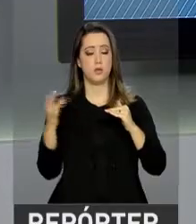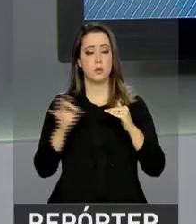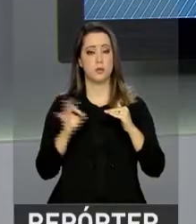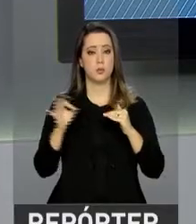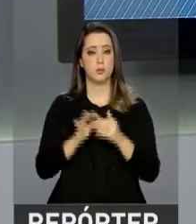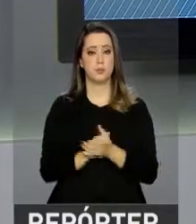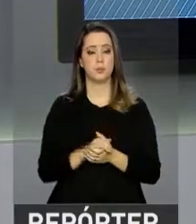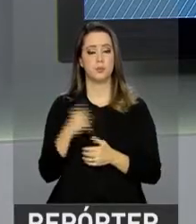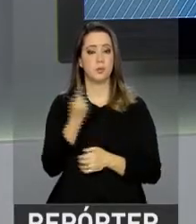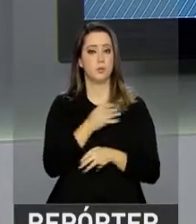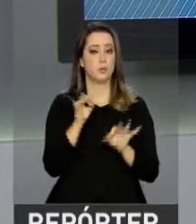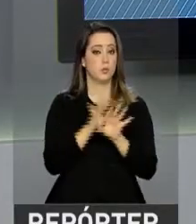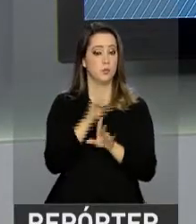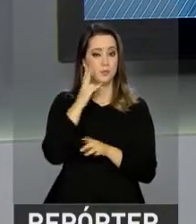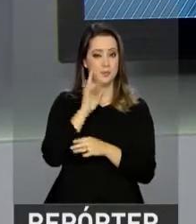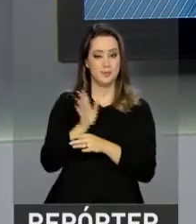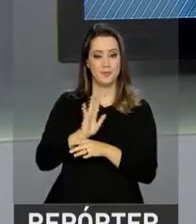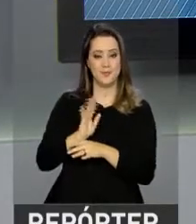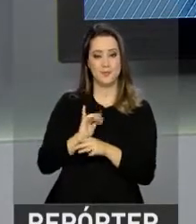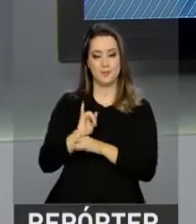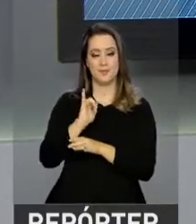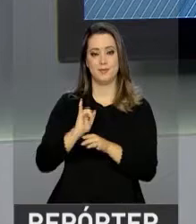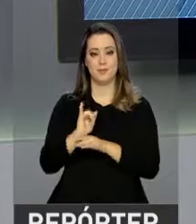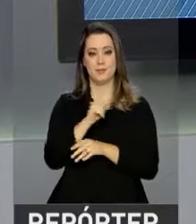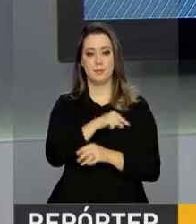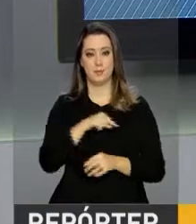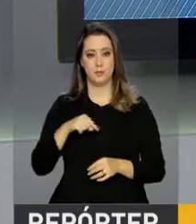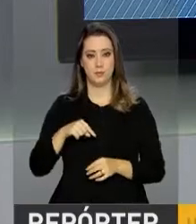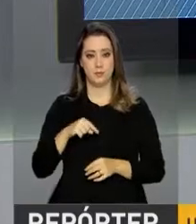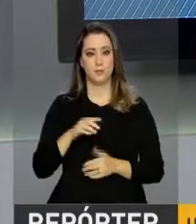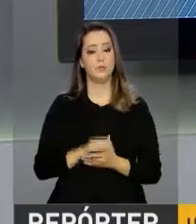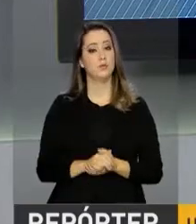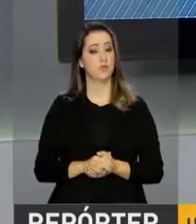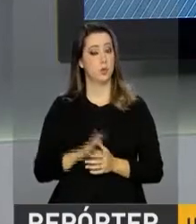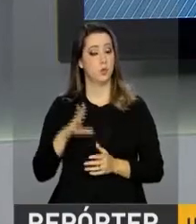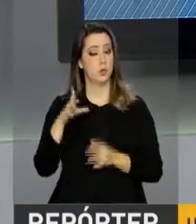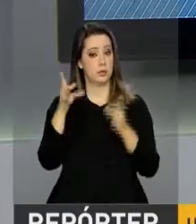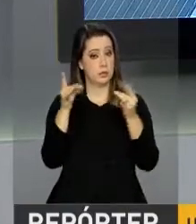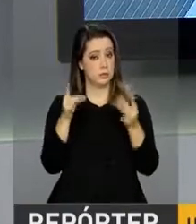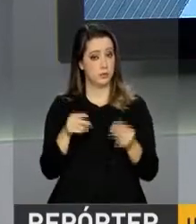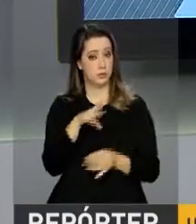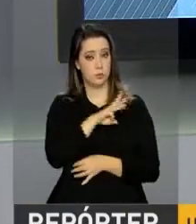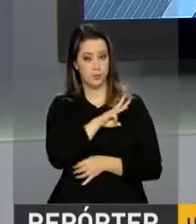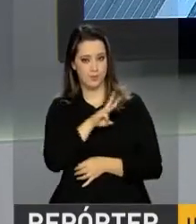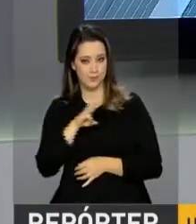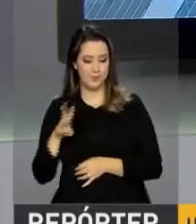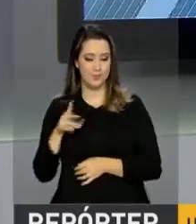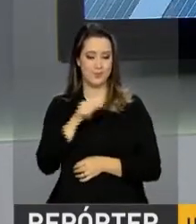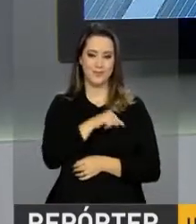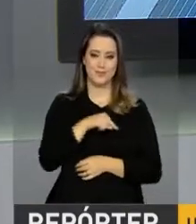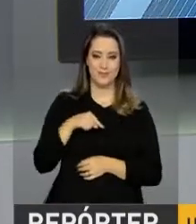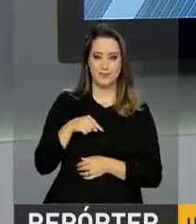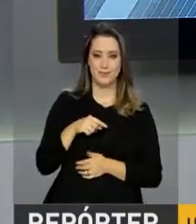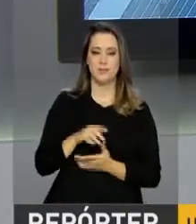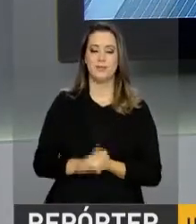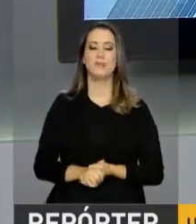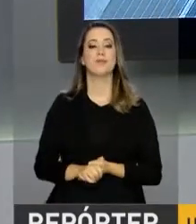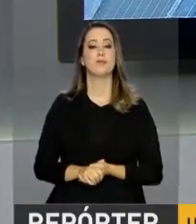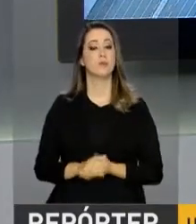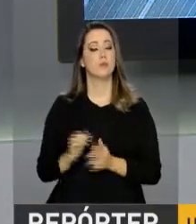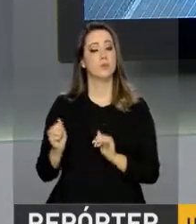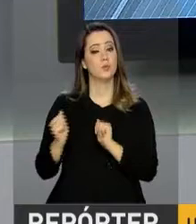nós ficamos por aqui e você pode rever as reportagens no youtube toda a nossa programação também está na página da nbr na